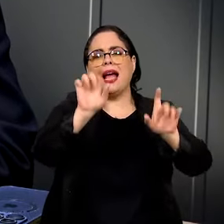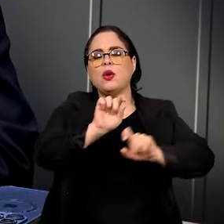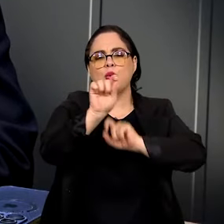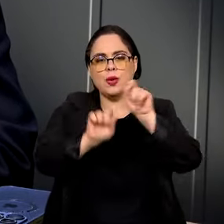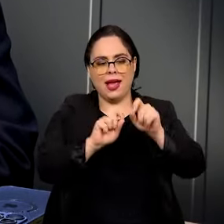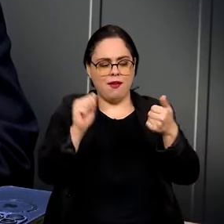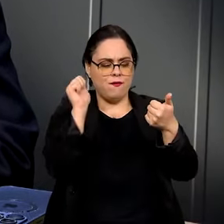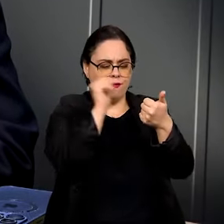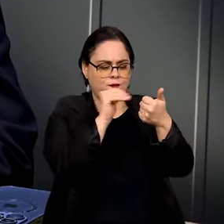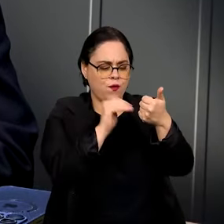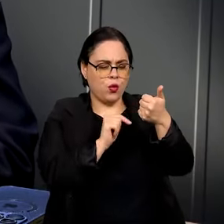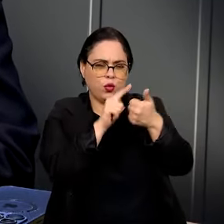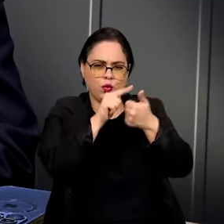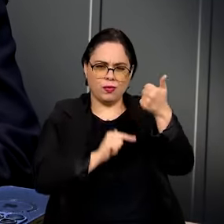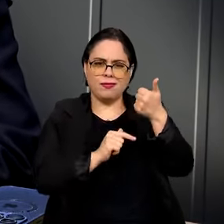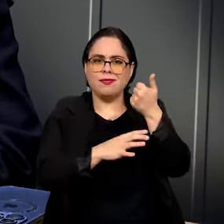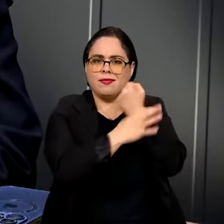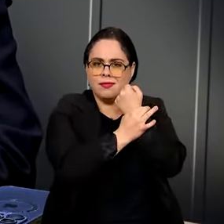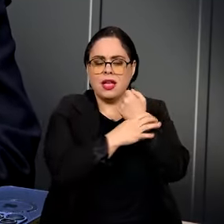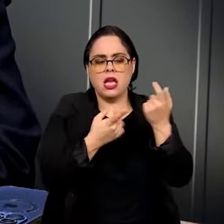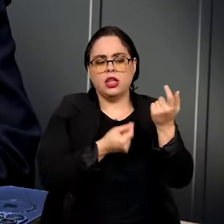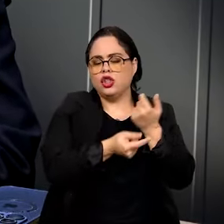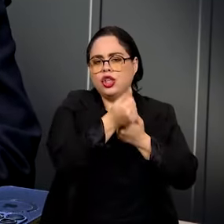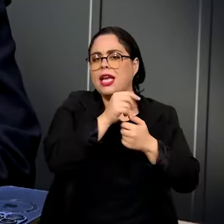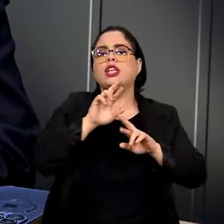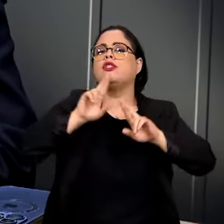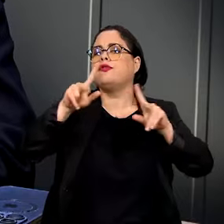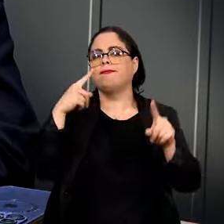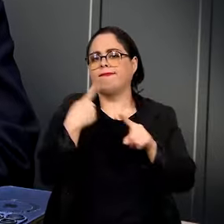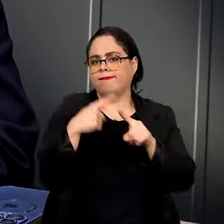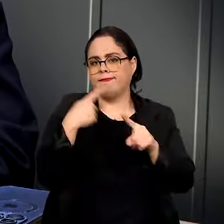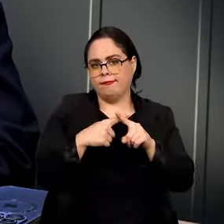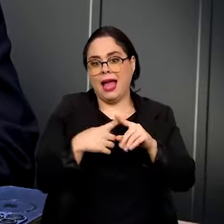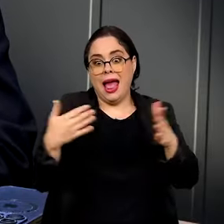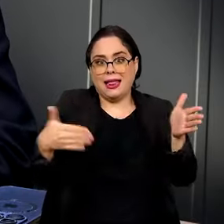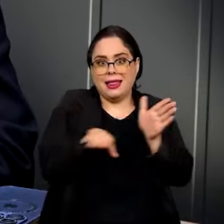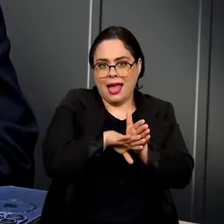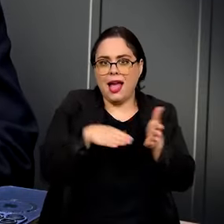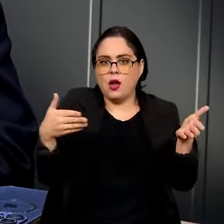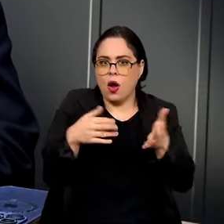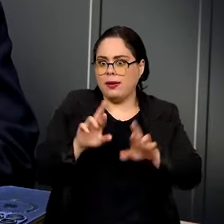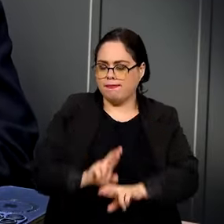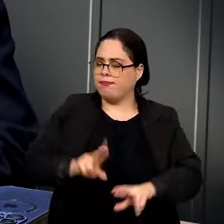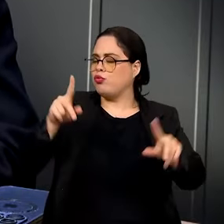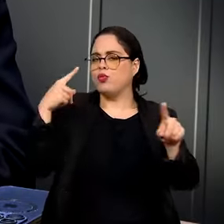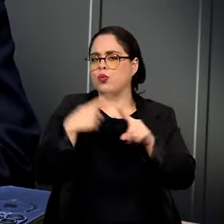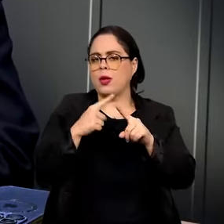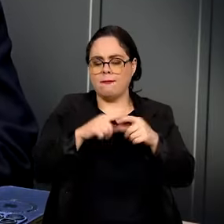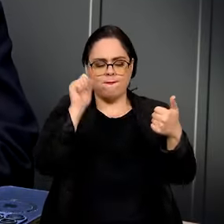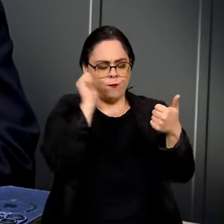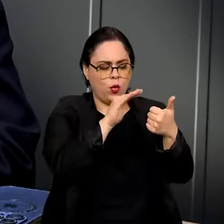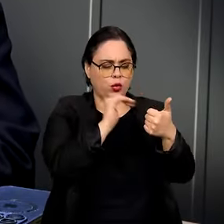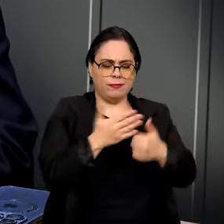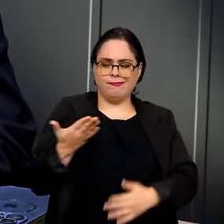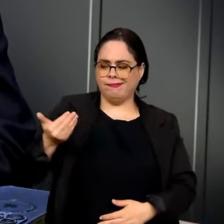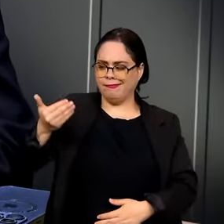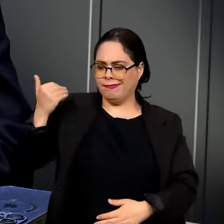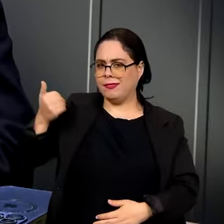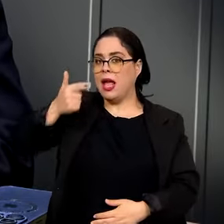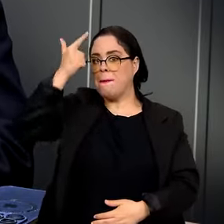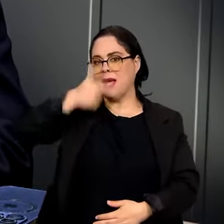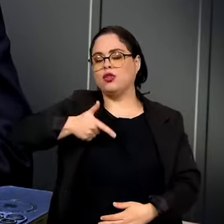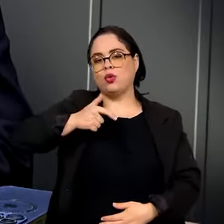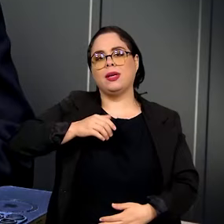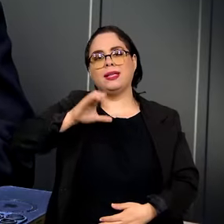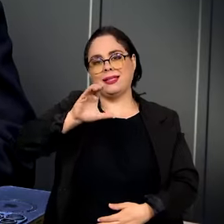eh só para explicar este fundo garantidor ele é diferente de todos os Fundos que foram constituídos até hoje